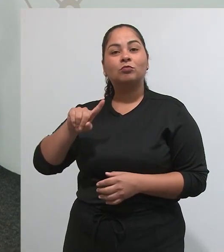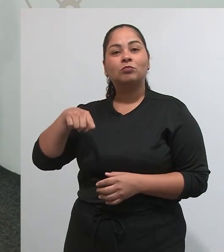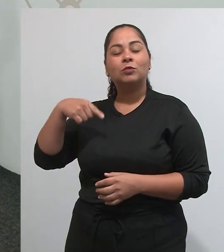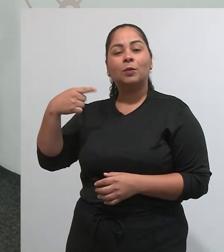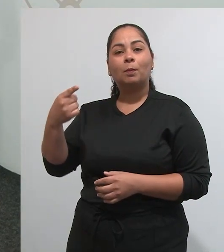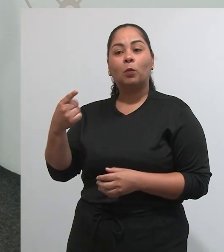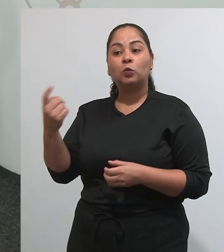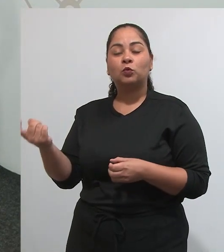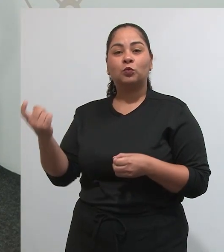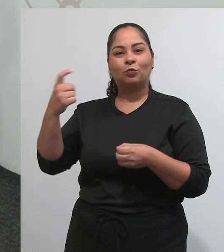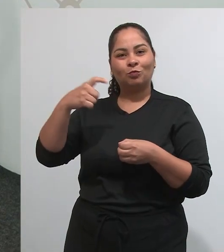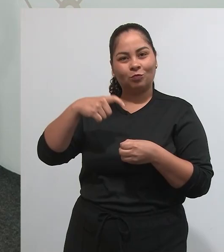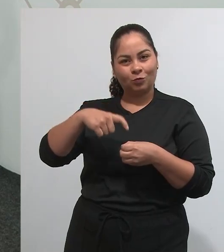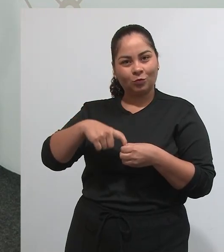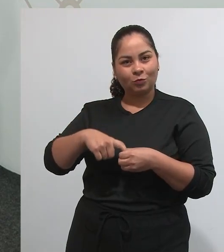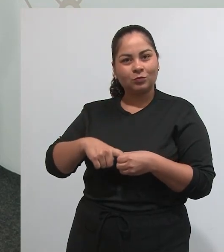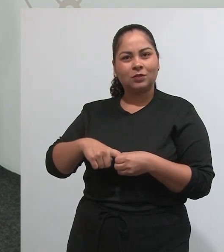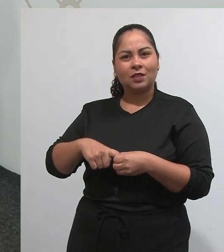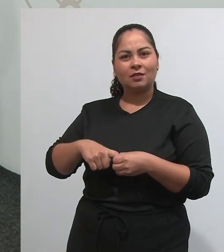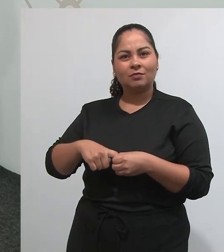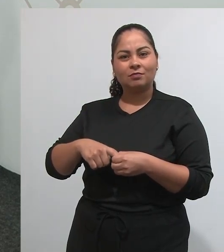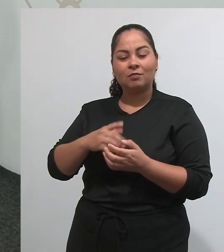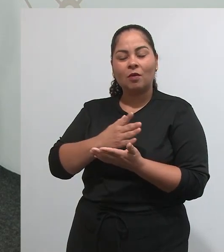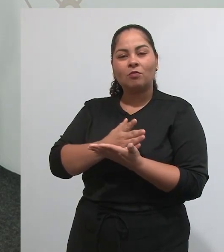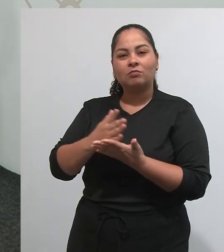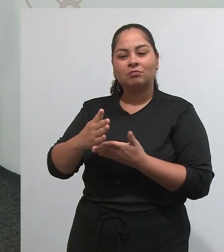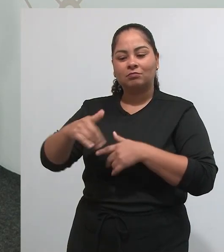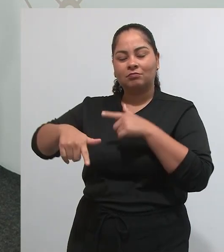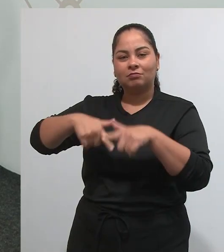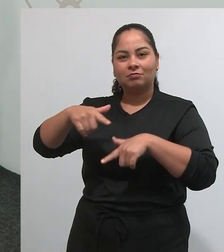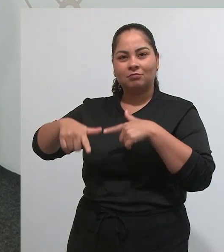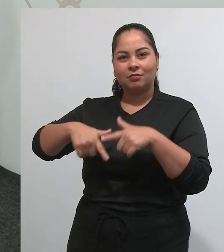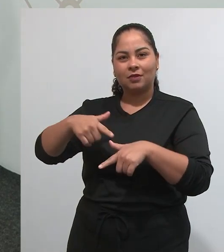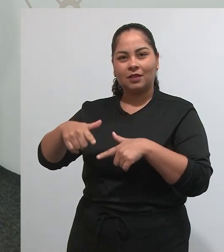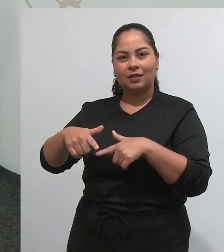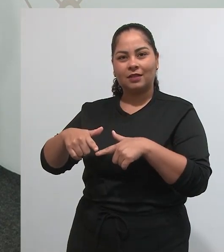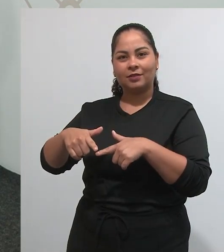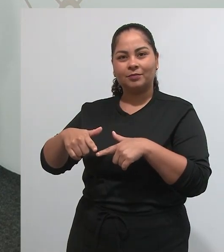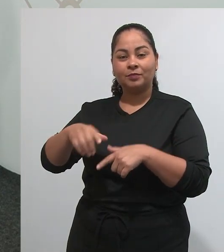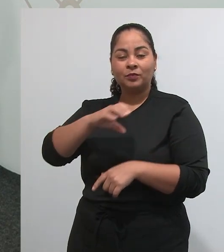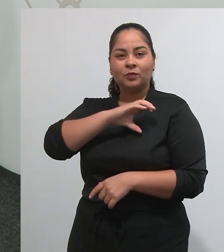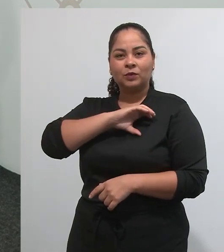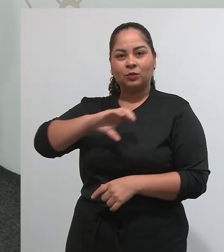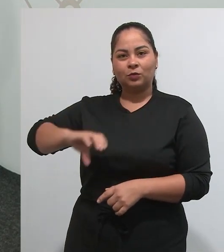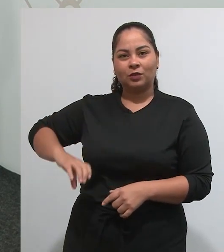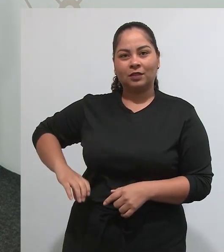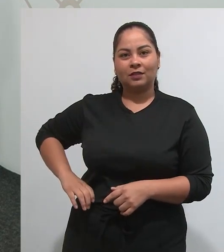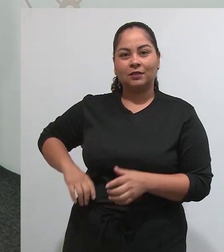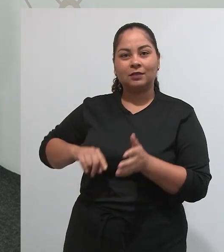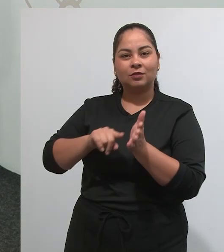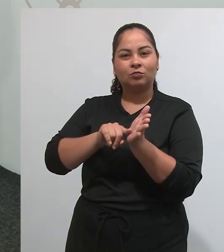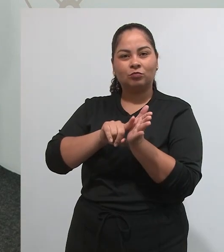Bom, depois que eu voltei, aí eu fui trabalhar na coordenação da Educação Especial de Cacoal, aí eu trabalhava como